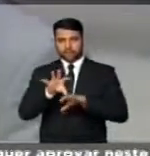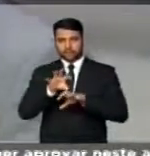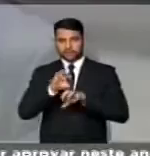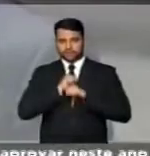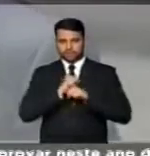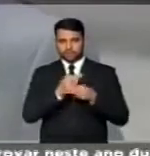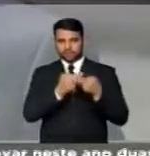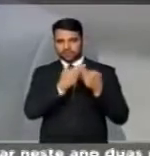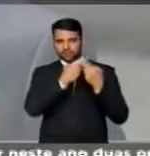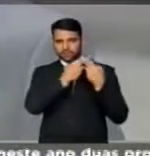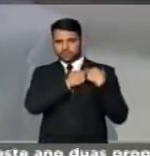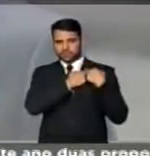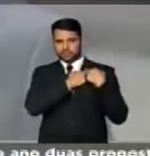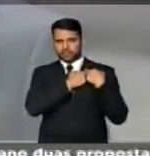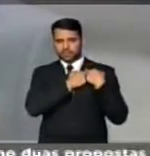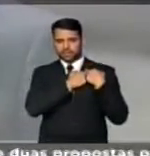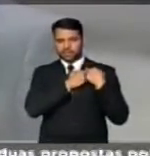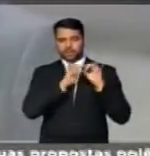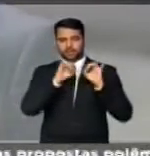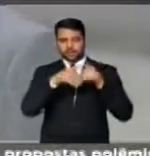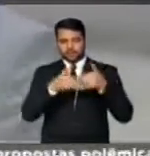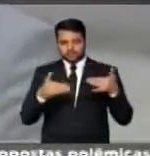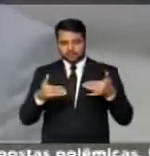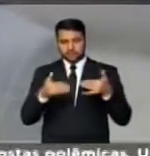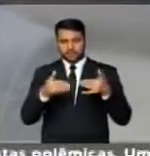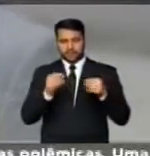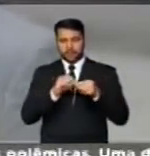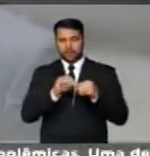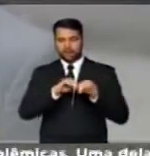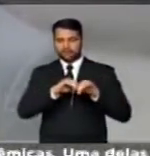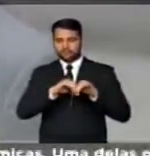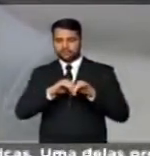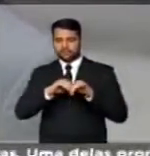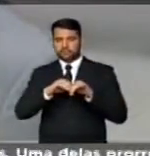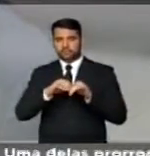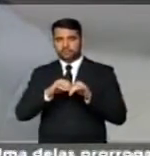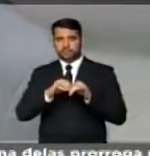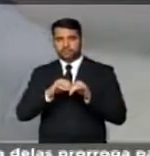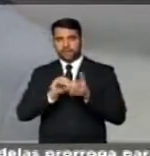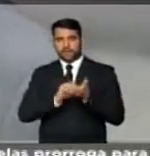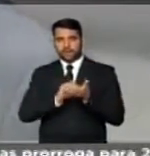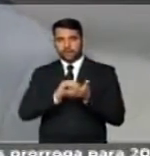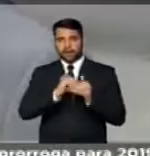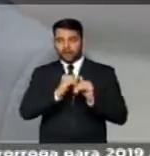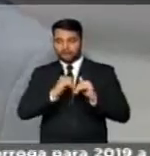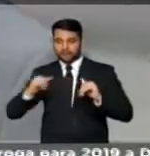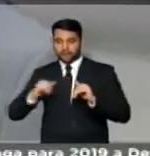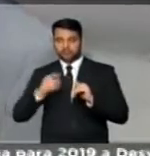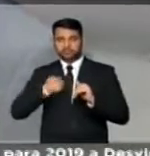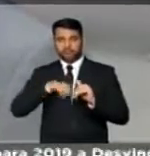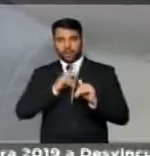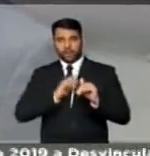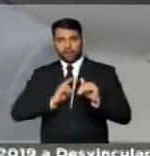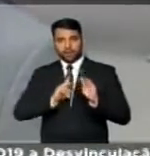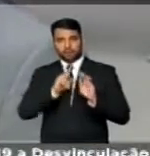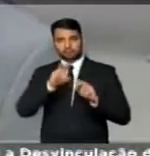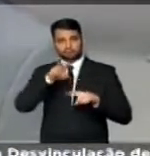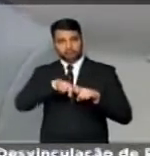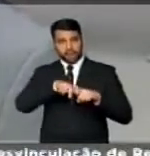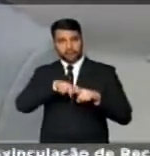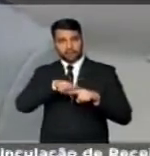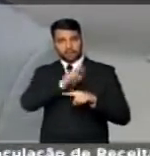o seu papel e definitivamente afaste da presidência da Câmara dos Deputados o